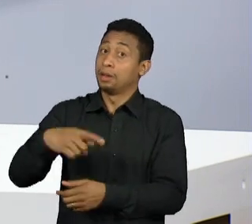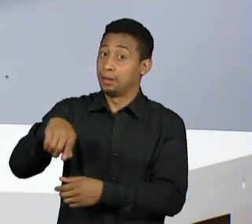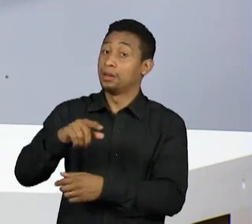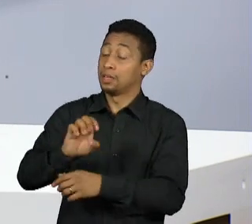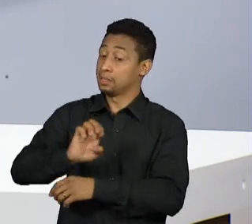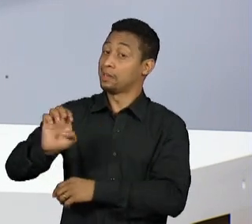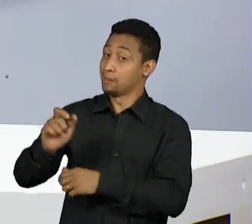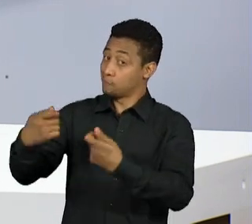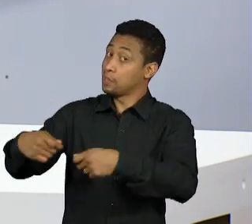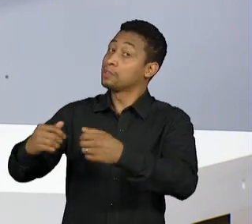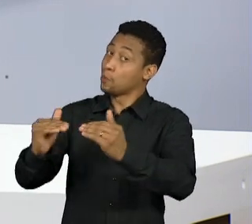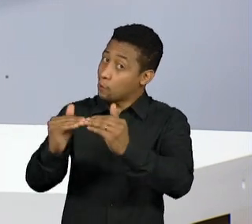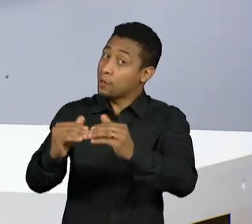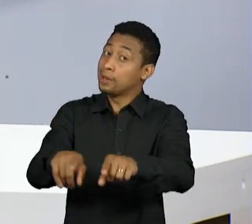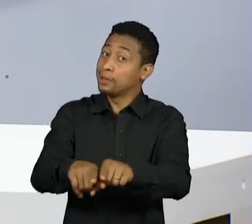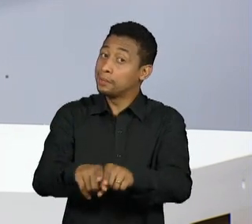esquerda.